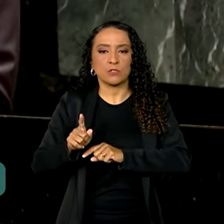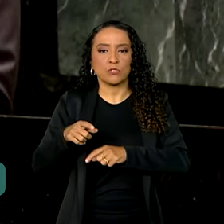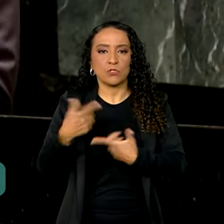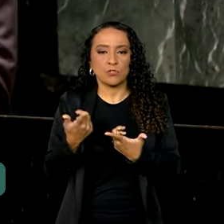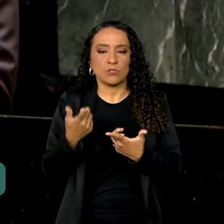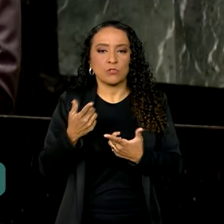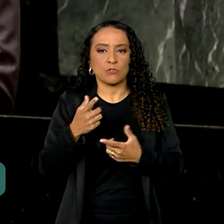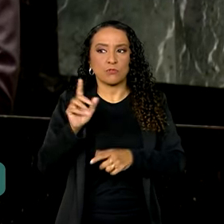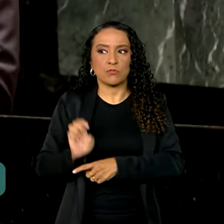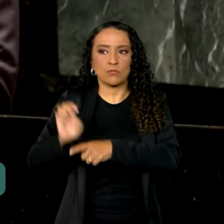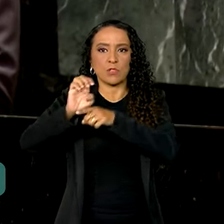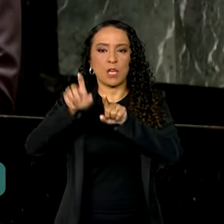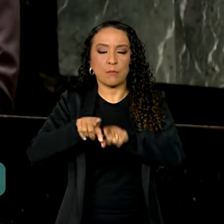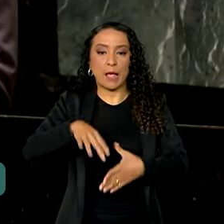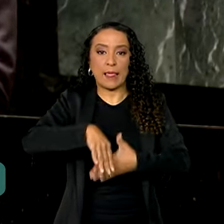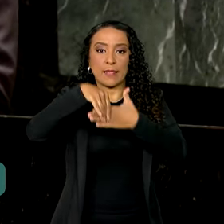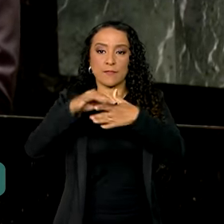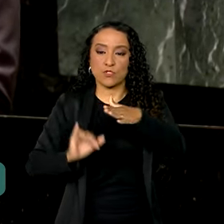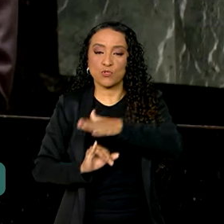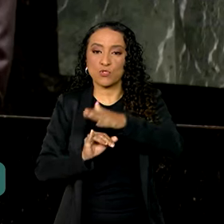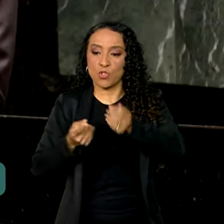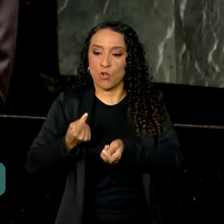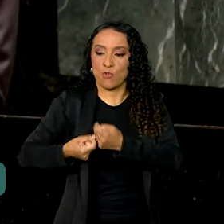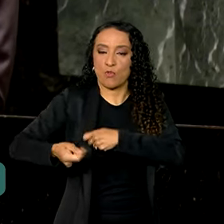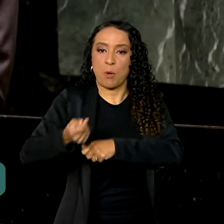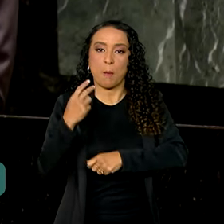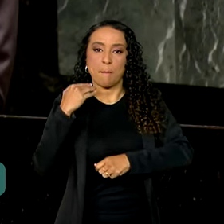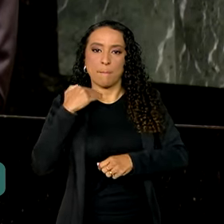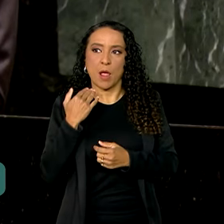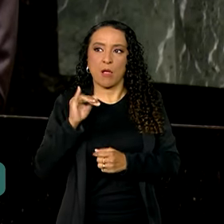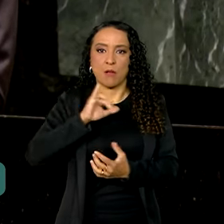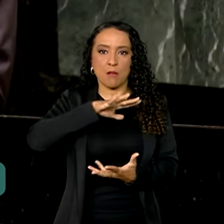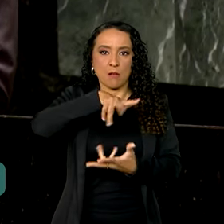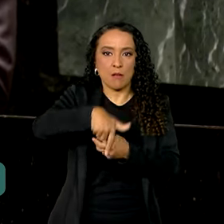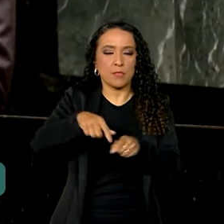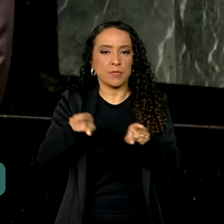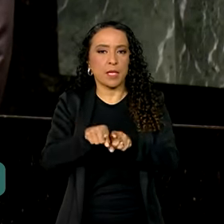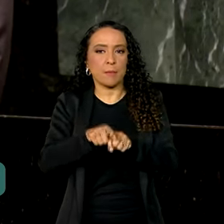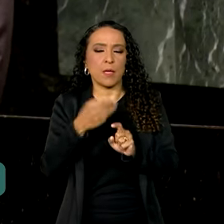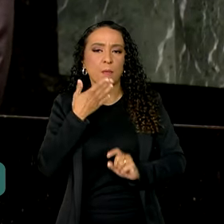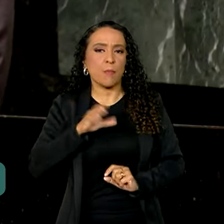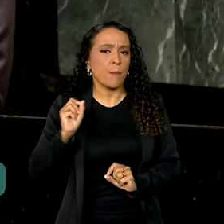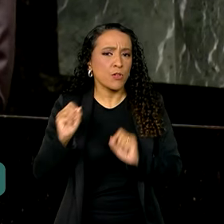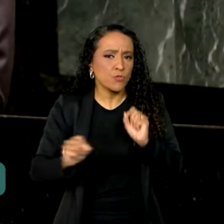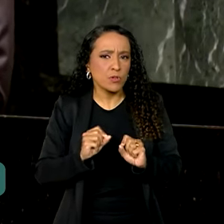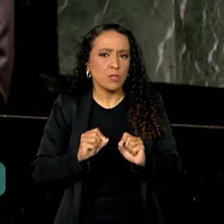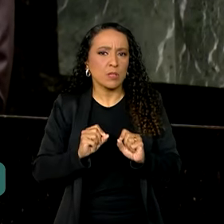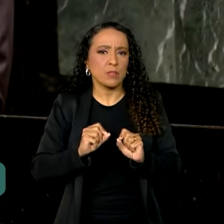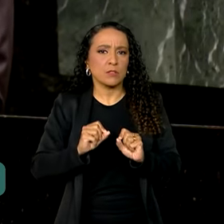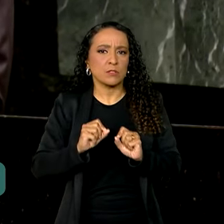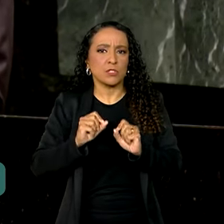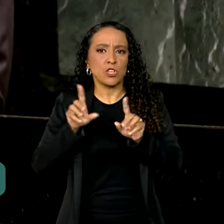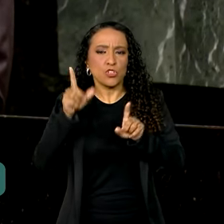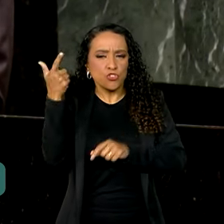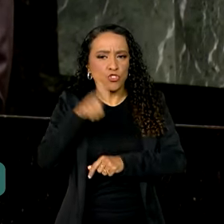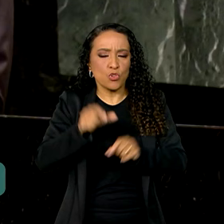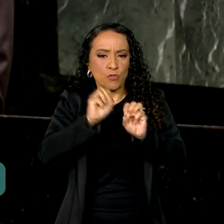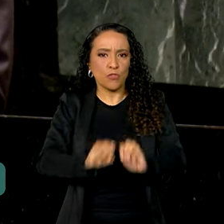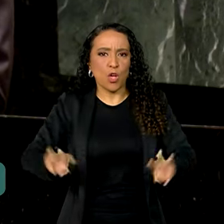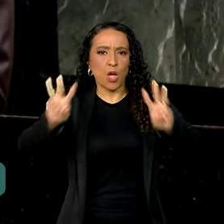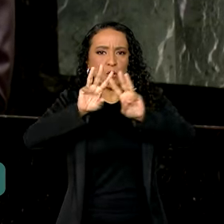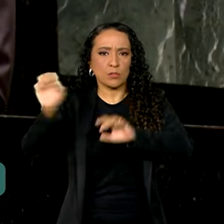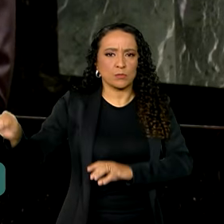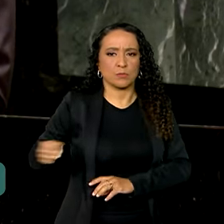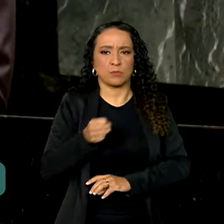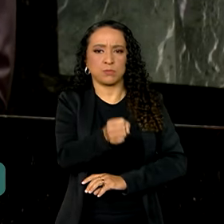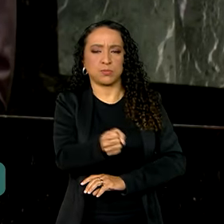governo e líderes de instituições financeiras internacionais promete recolocar a ONU no centro